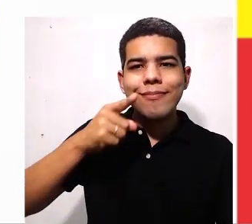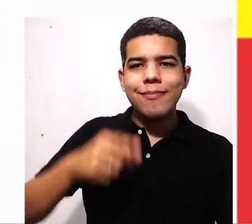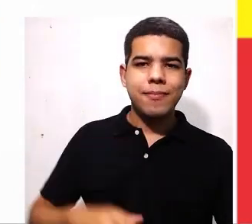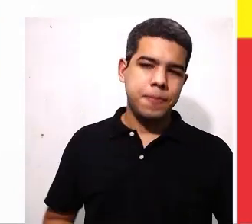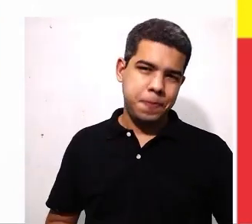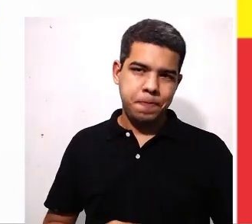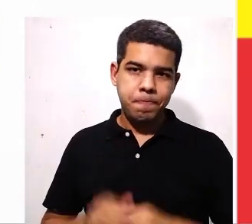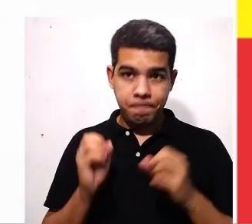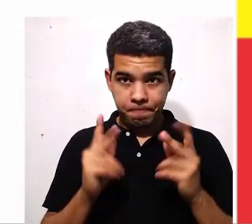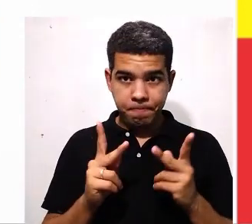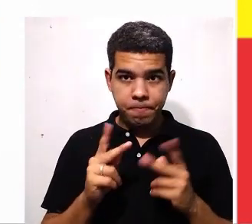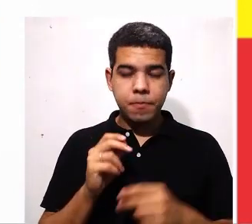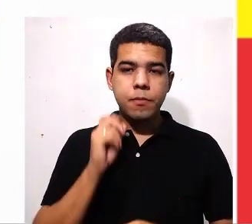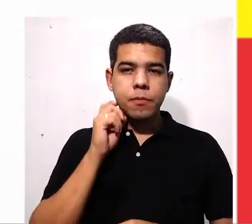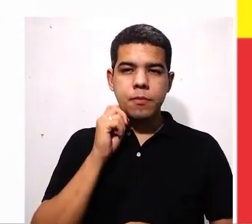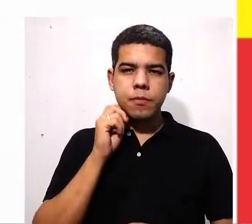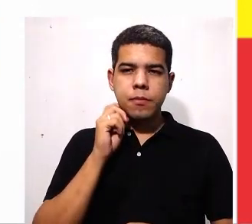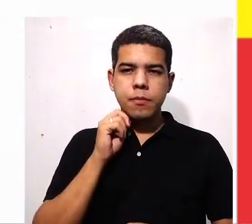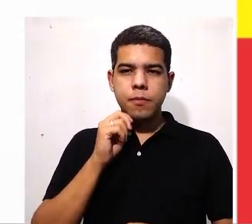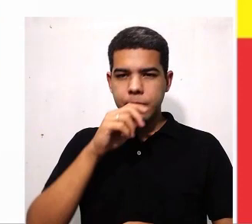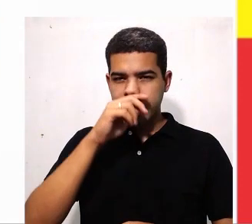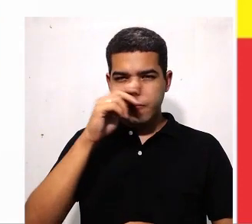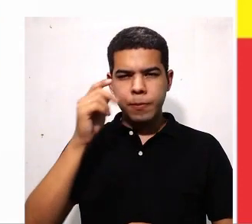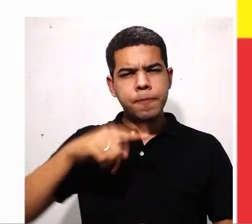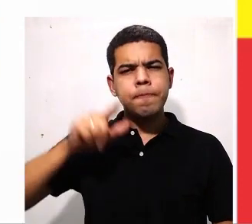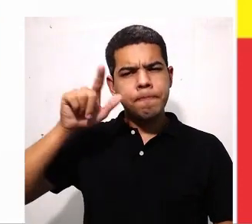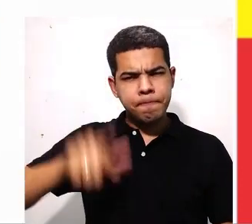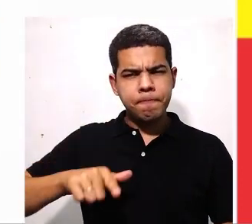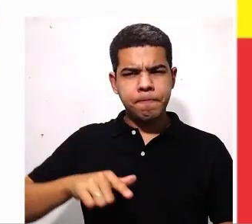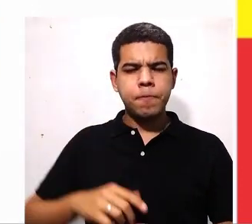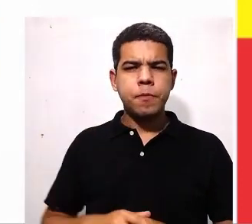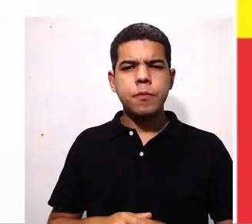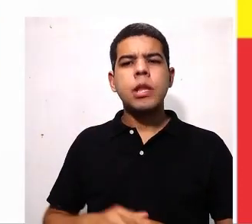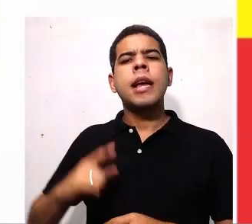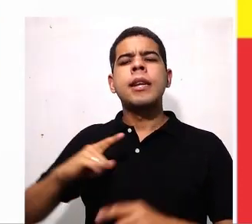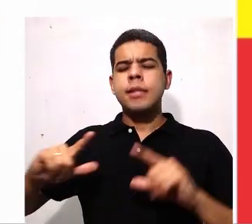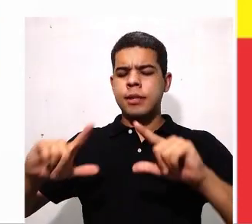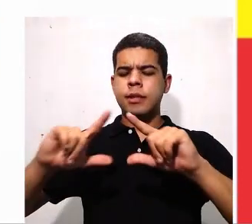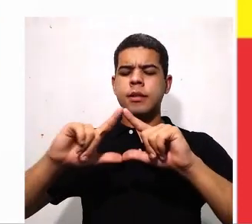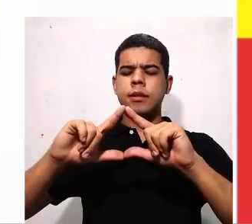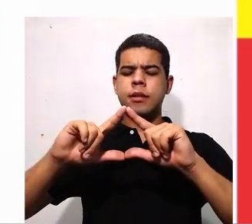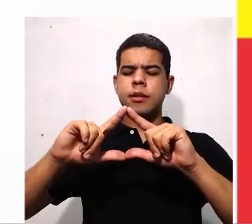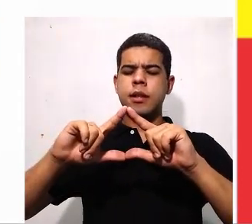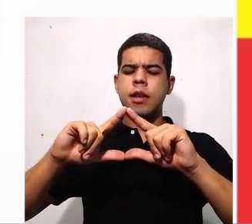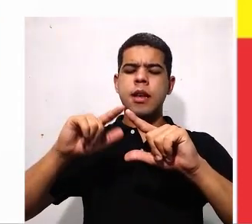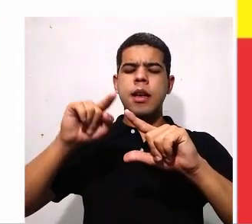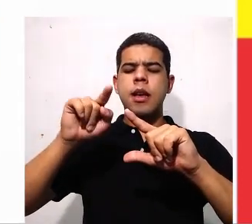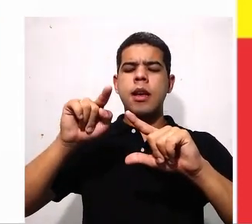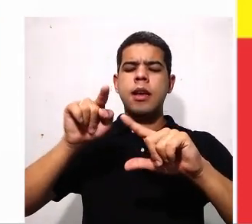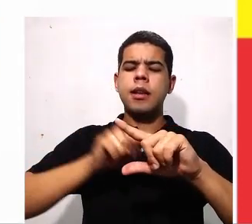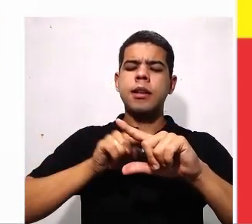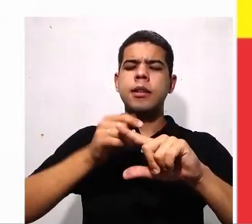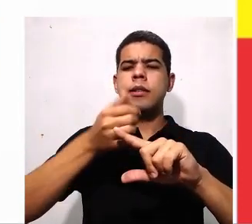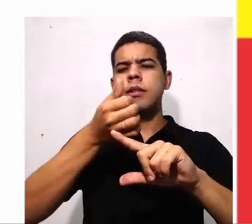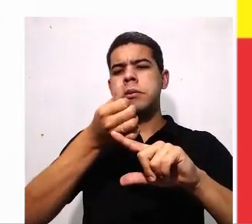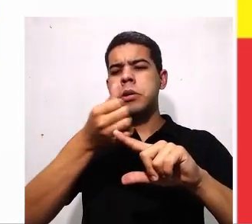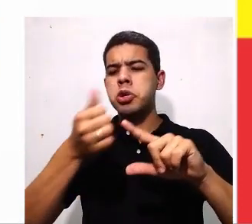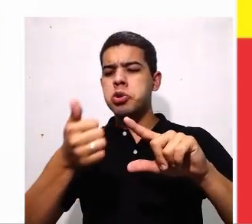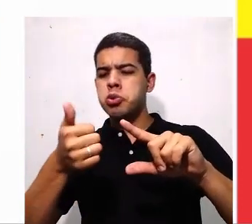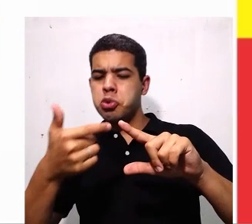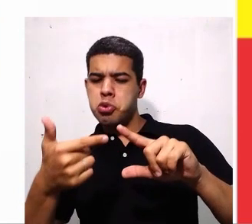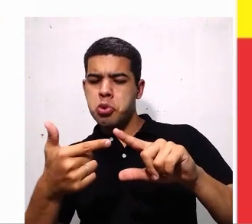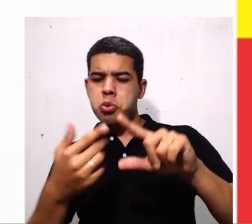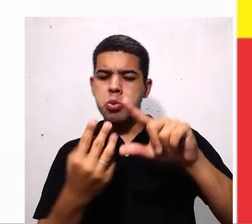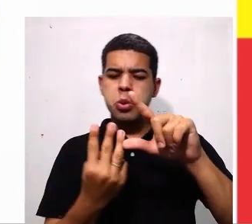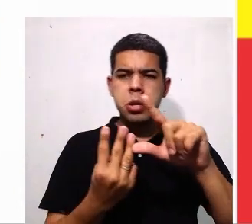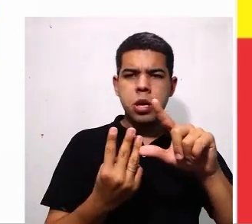6, 2 e 3, então pego o lado 6, coloco embaixo. Pego o compasso e abro em 3 centímetros.